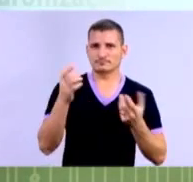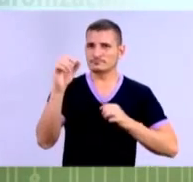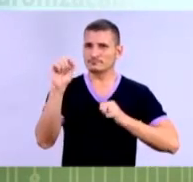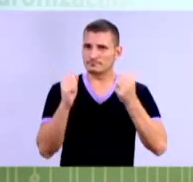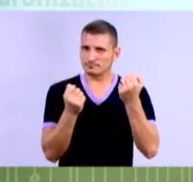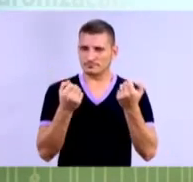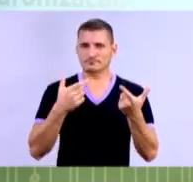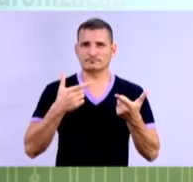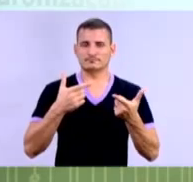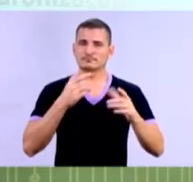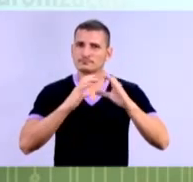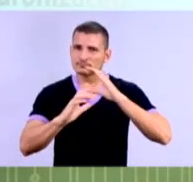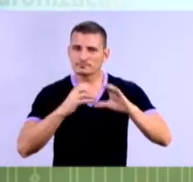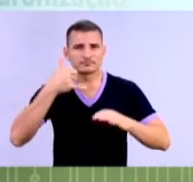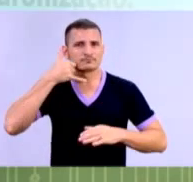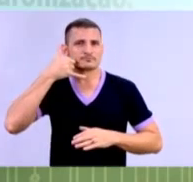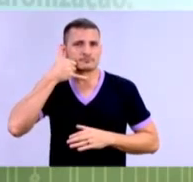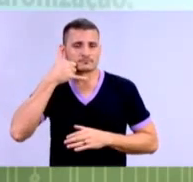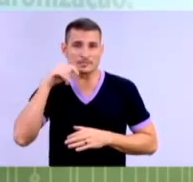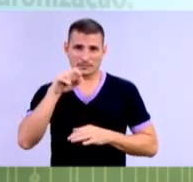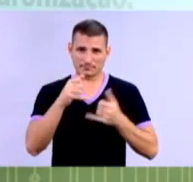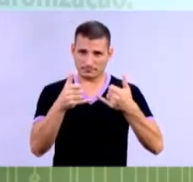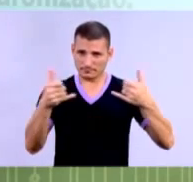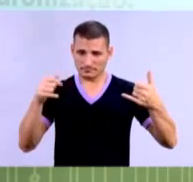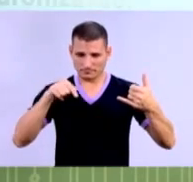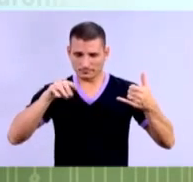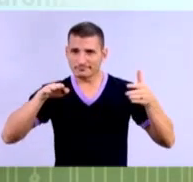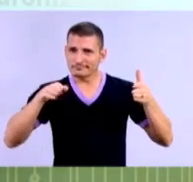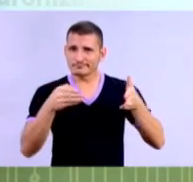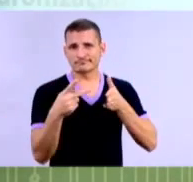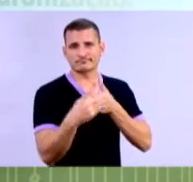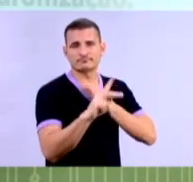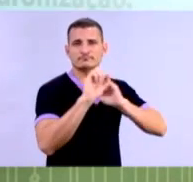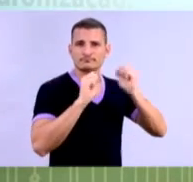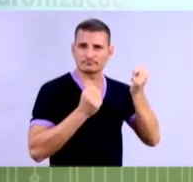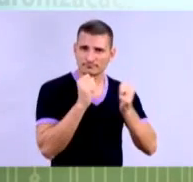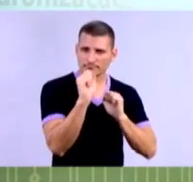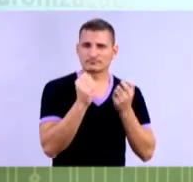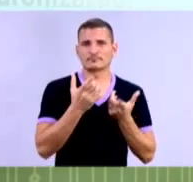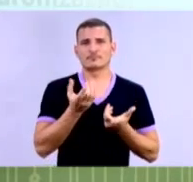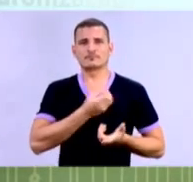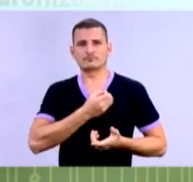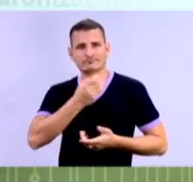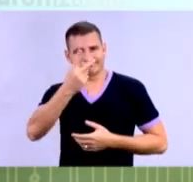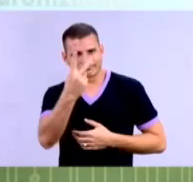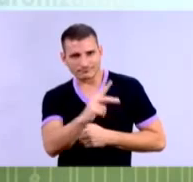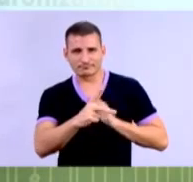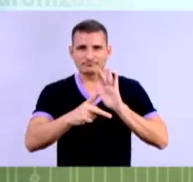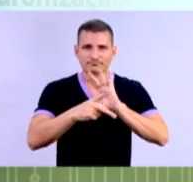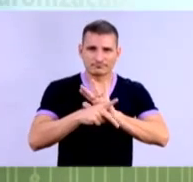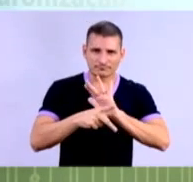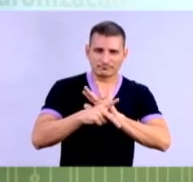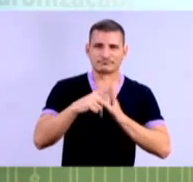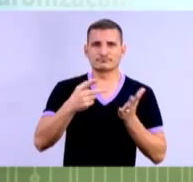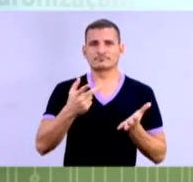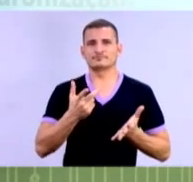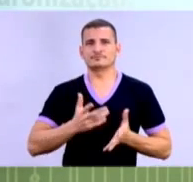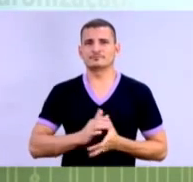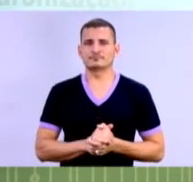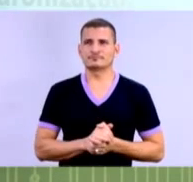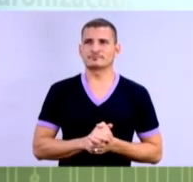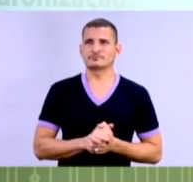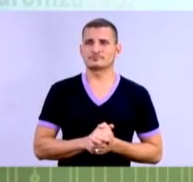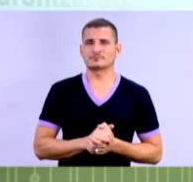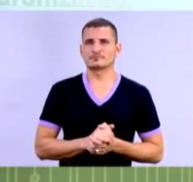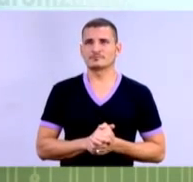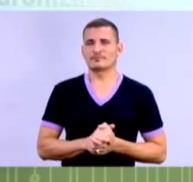via telefone, esse cabo era específico desse fabricante, o protocolo era específico, os